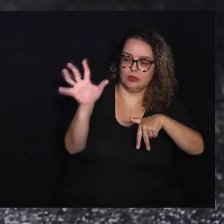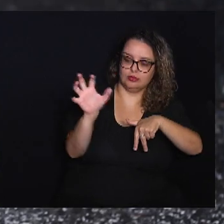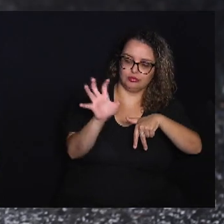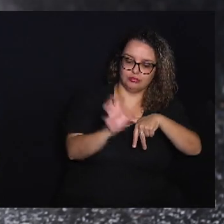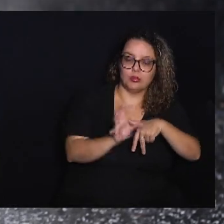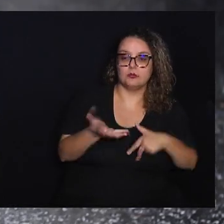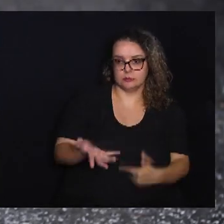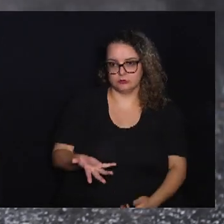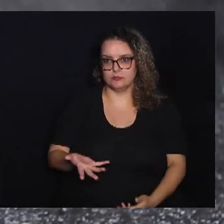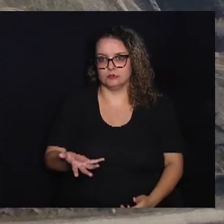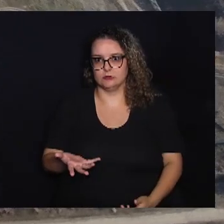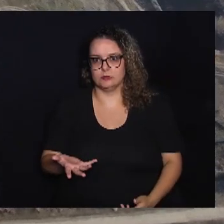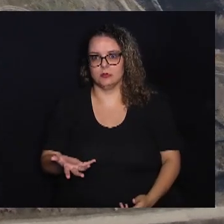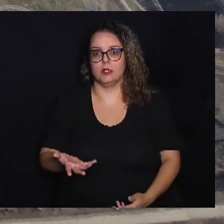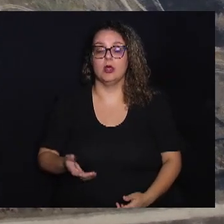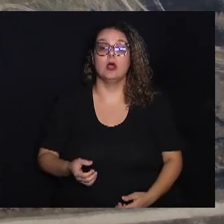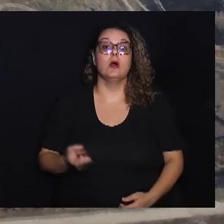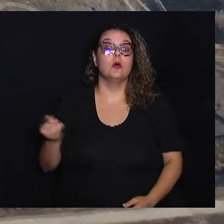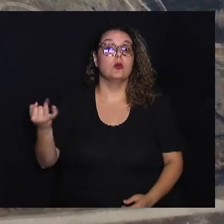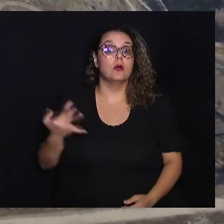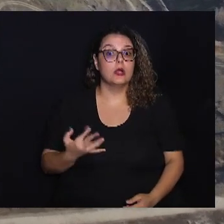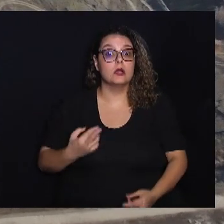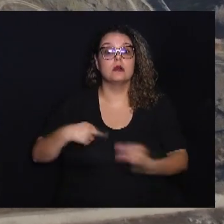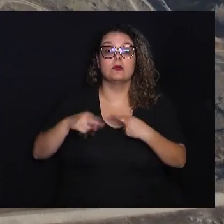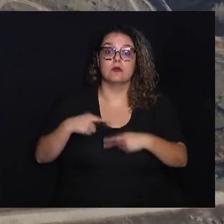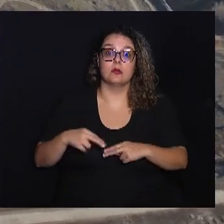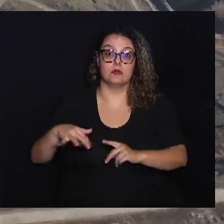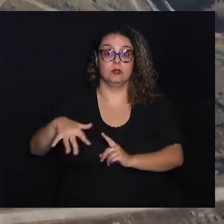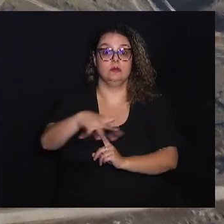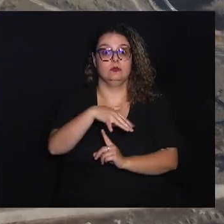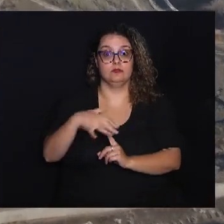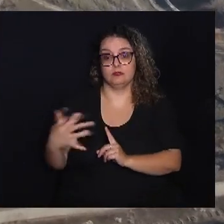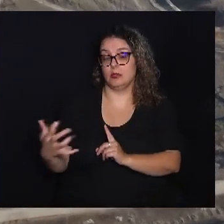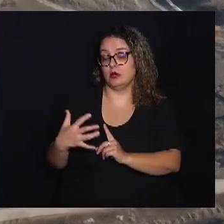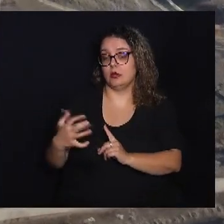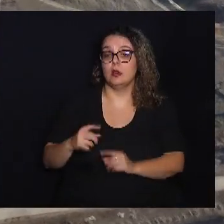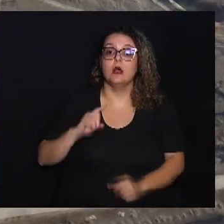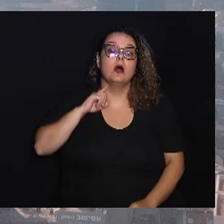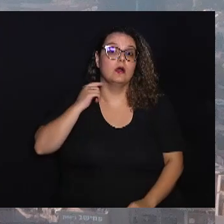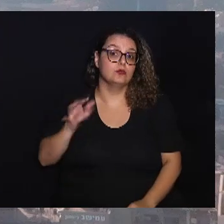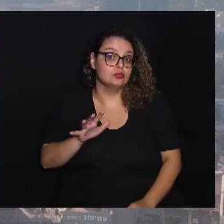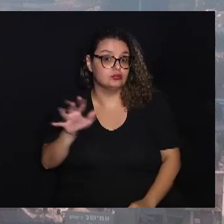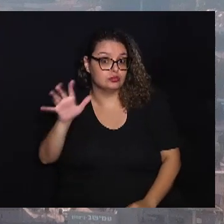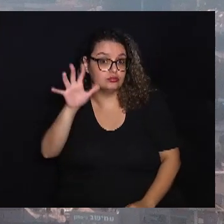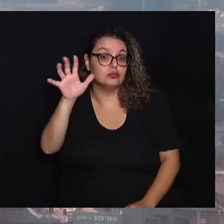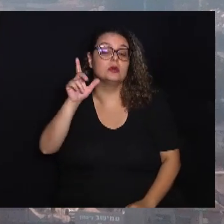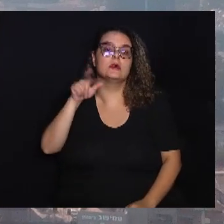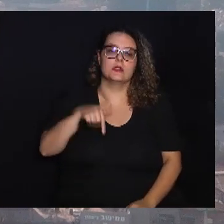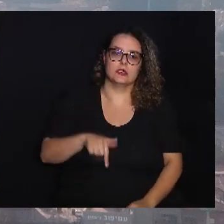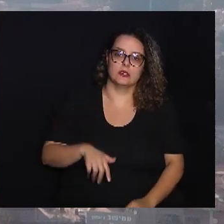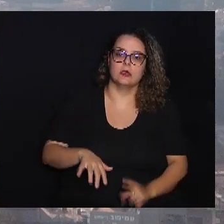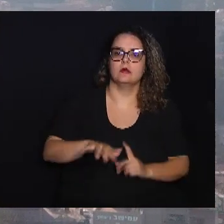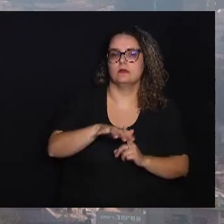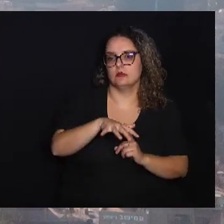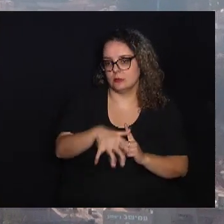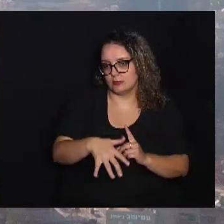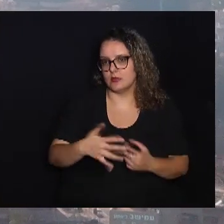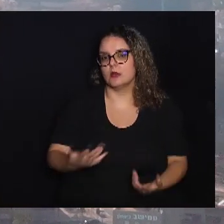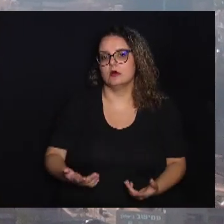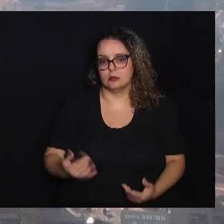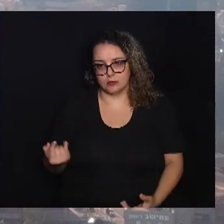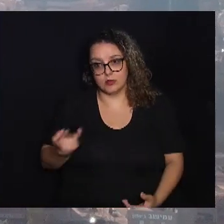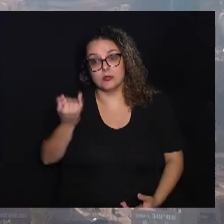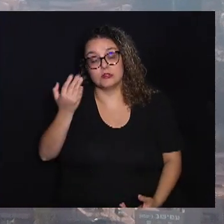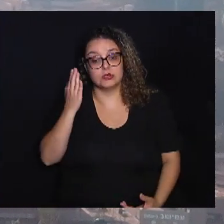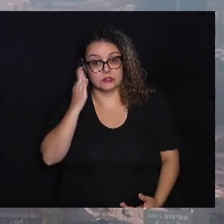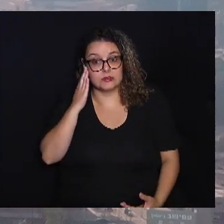ambientais, como, por exemplo, a poluição, tá? Que é um fator bastante importante, a gente já sabe por dados chineses, por exemplo, tá? E